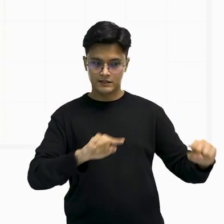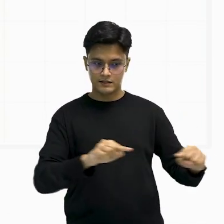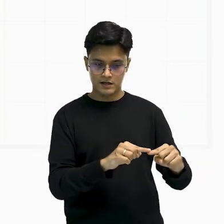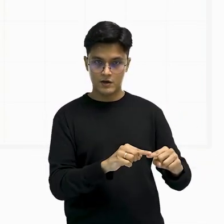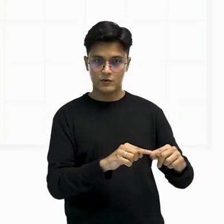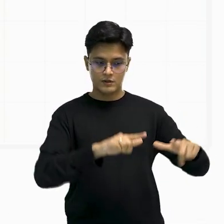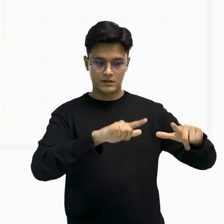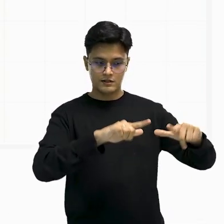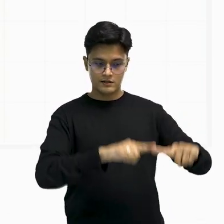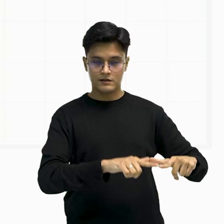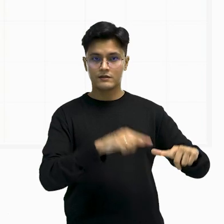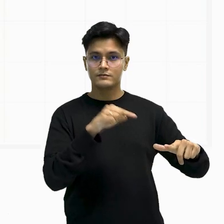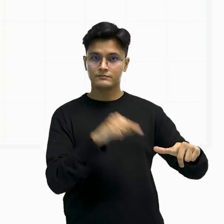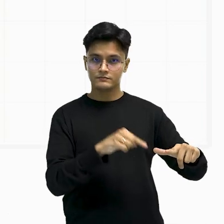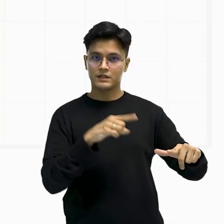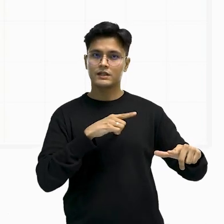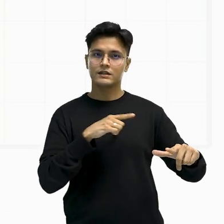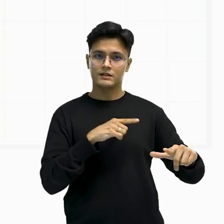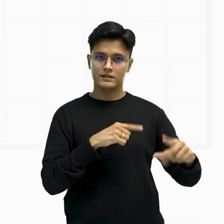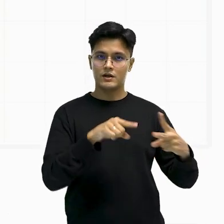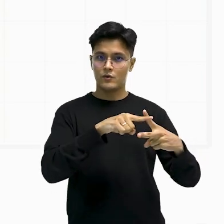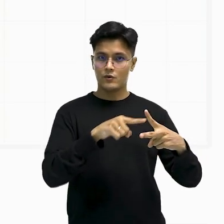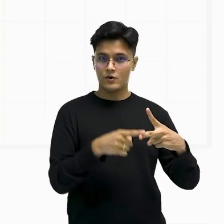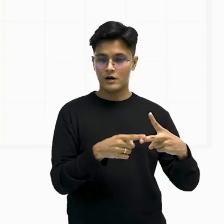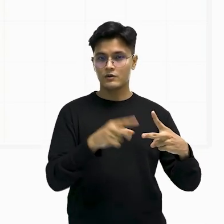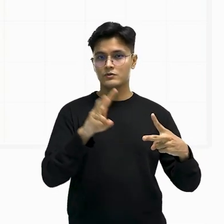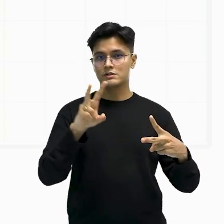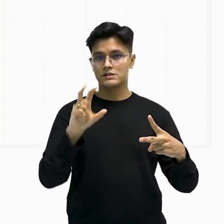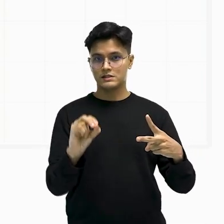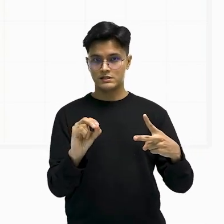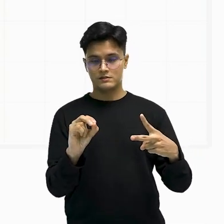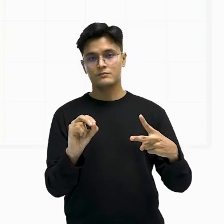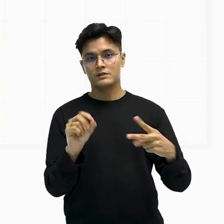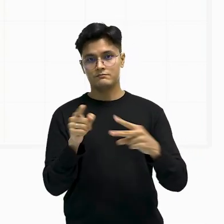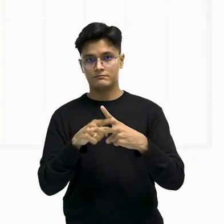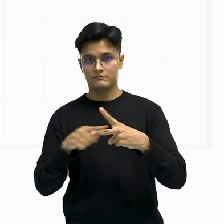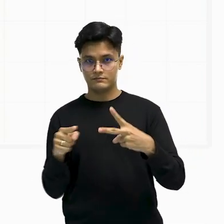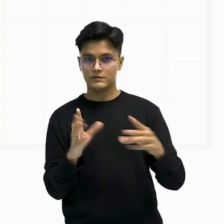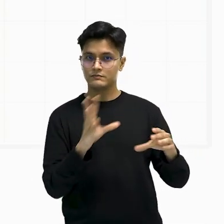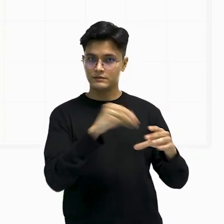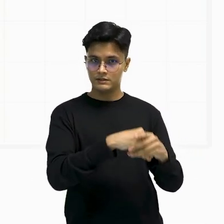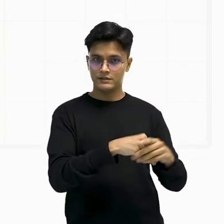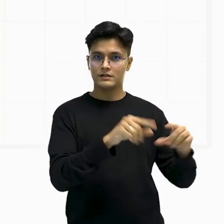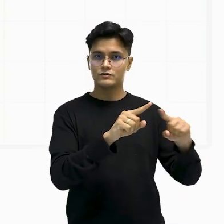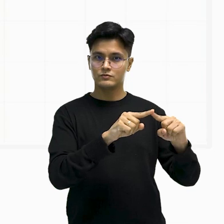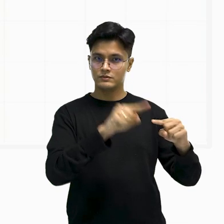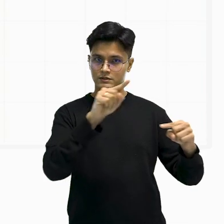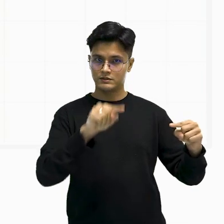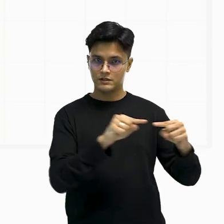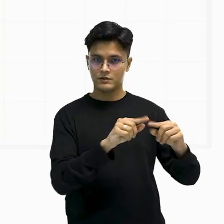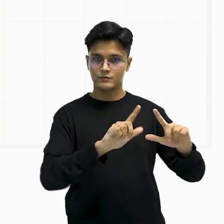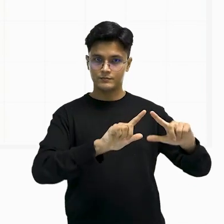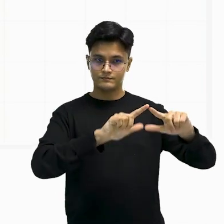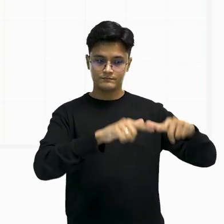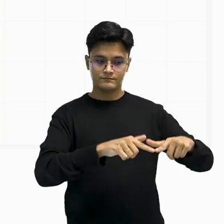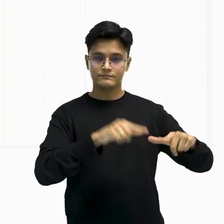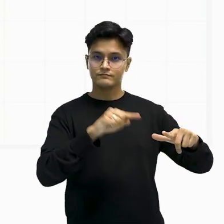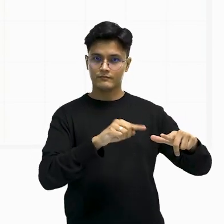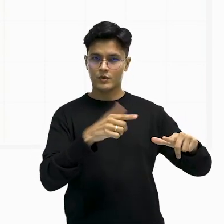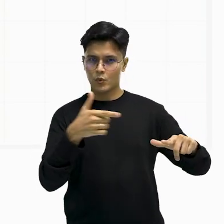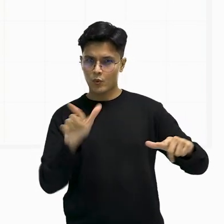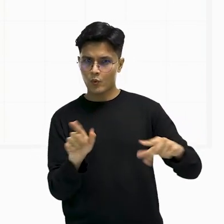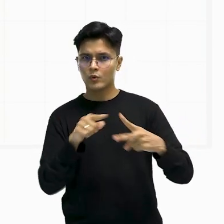um desses ângulos mede 50 graus na parte interna e o outro